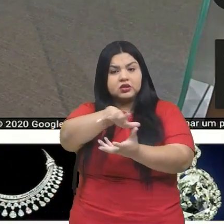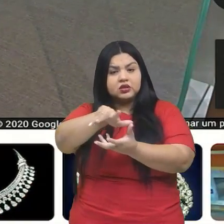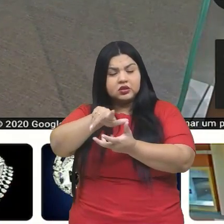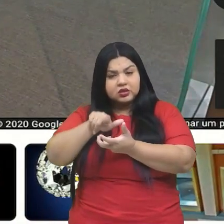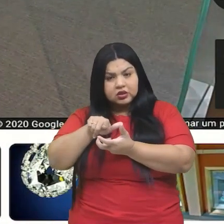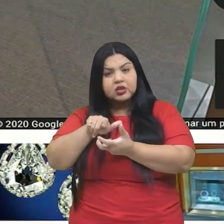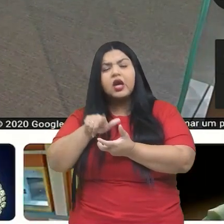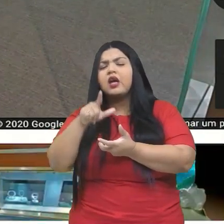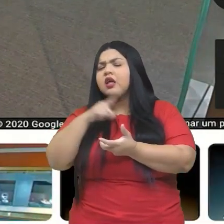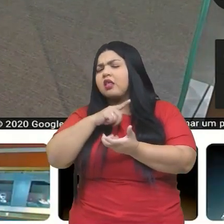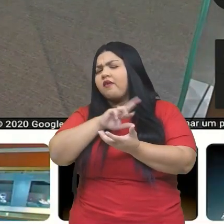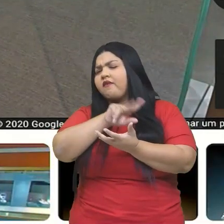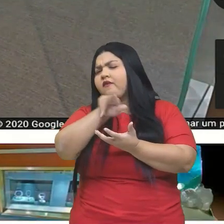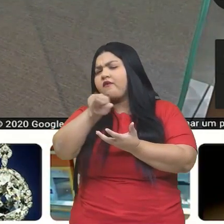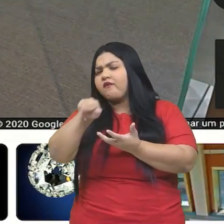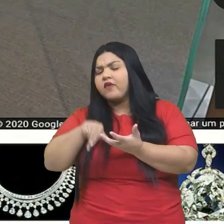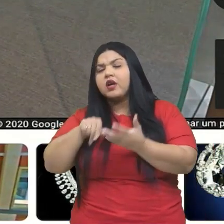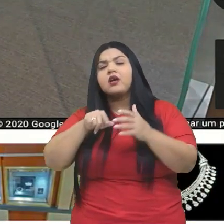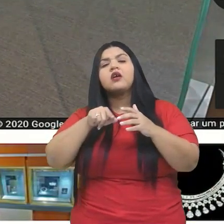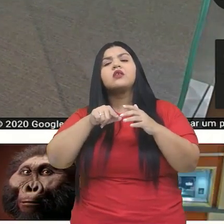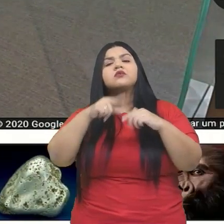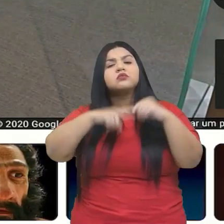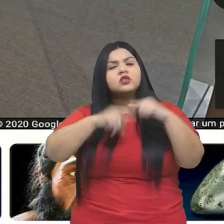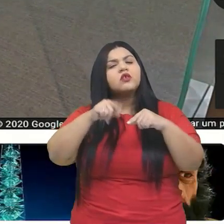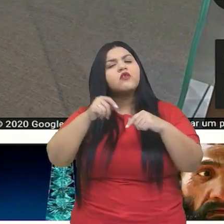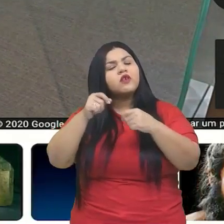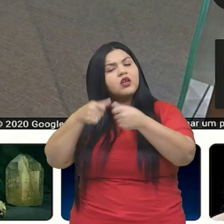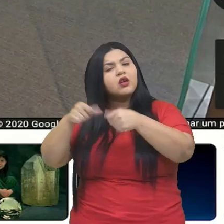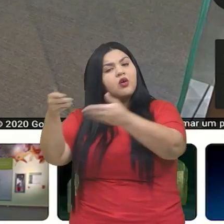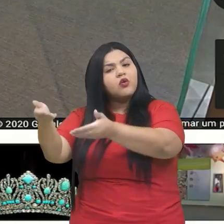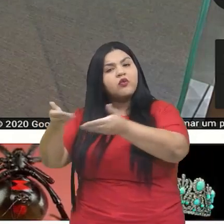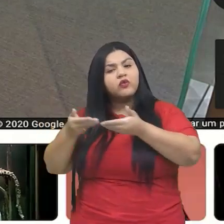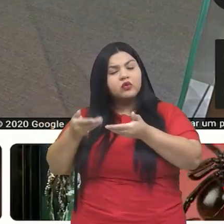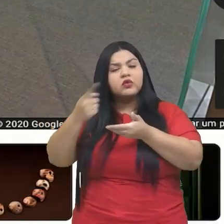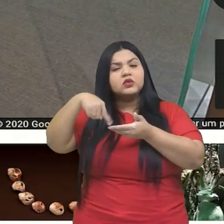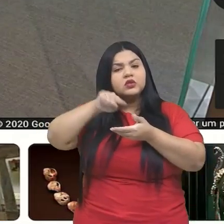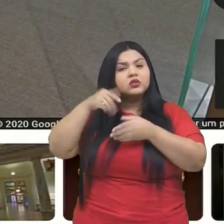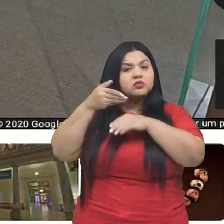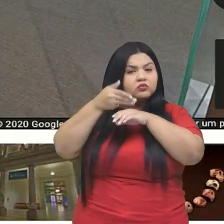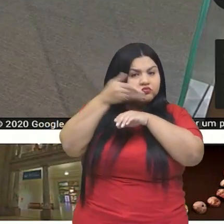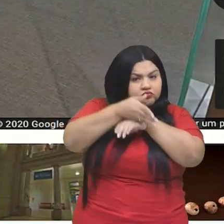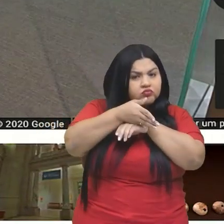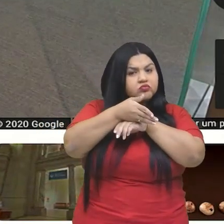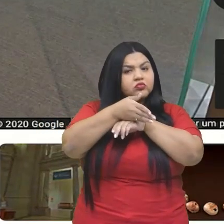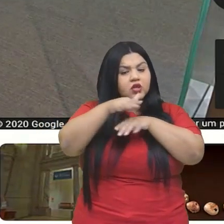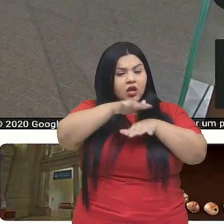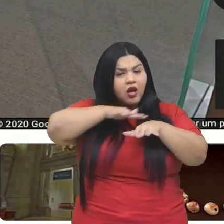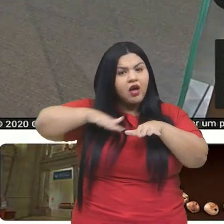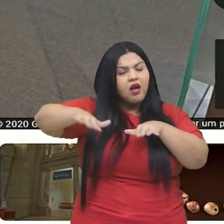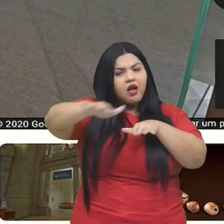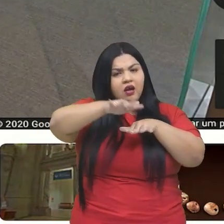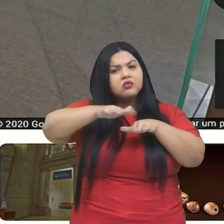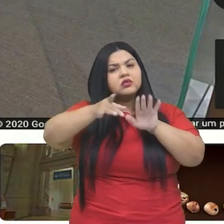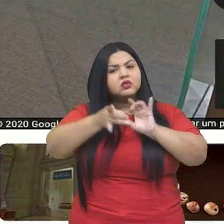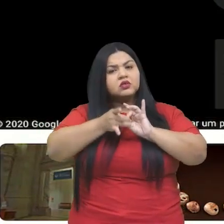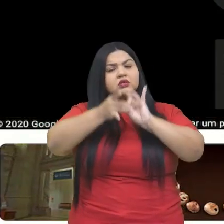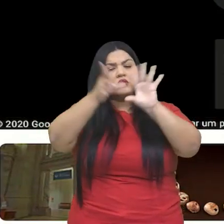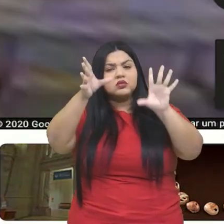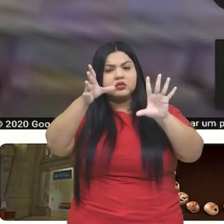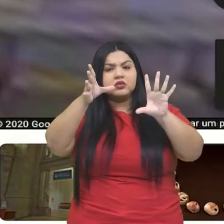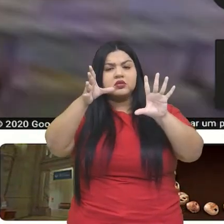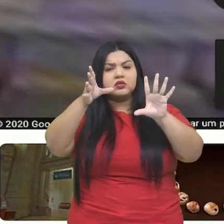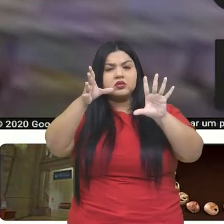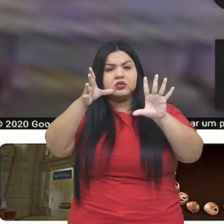bastante material aqui, fica o convite para vocês visitarem os salões que estão disponíveis aqui, né,